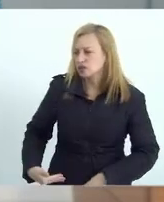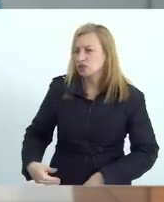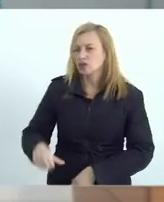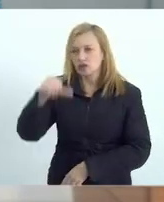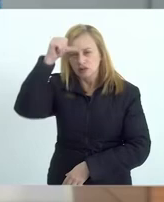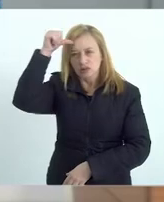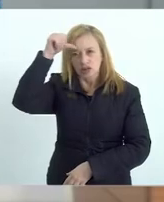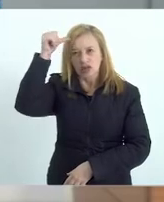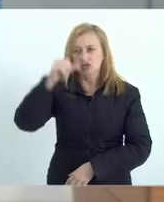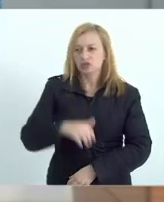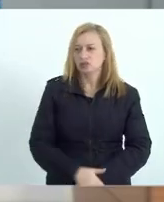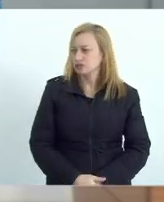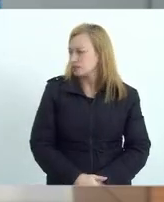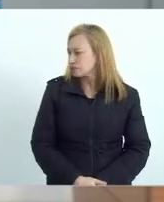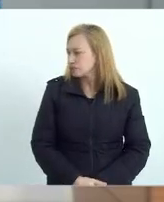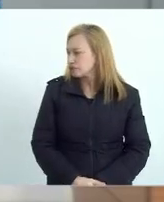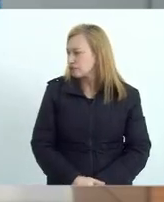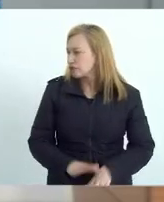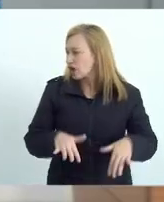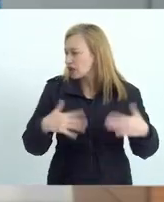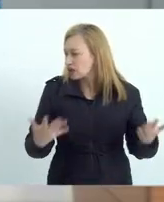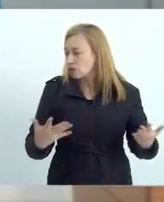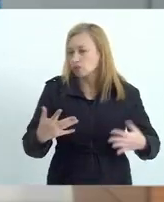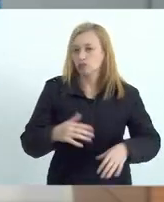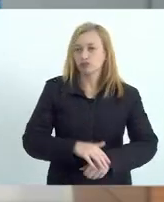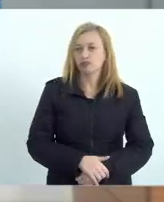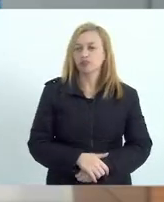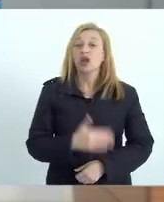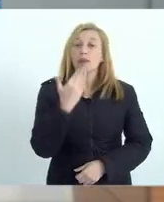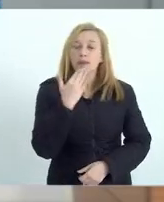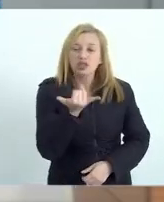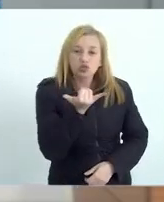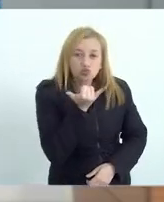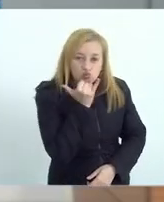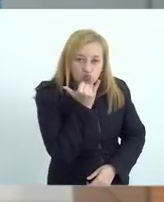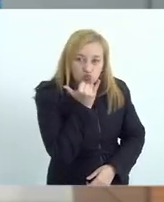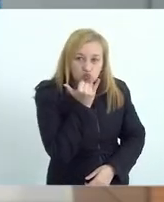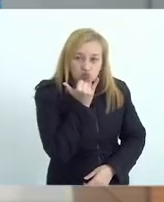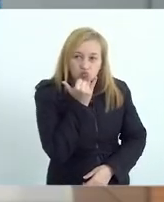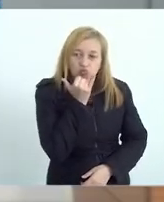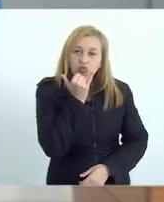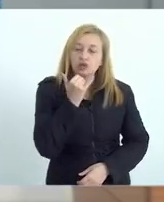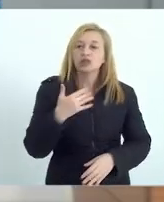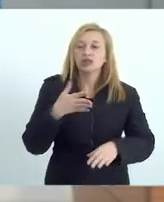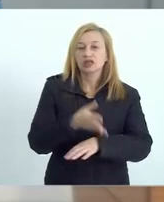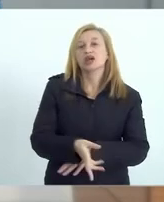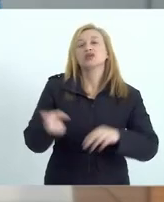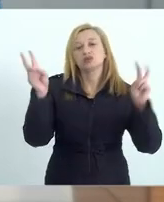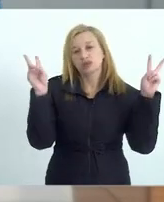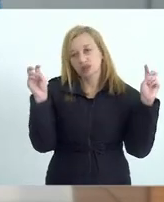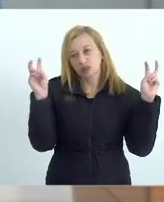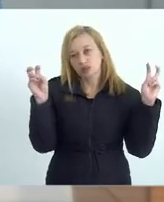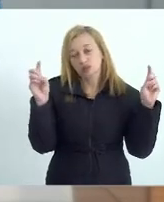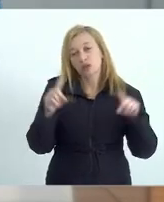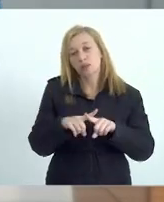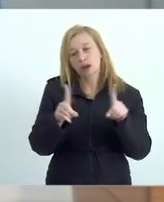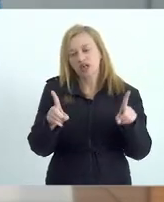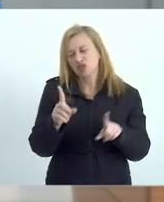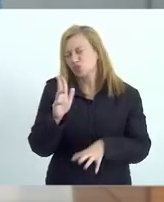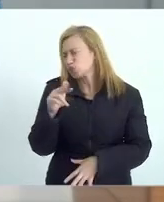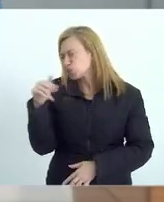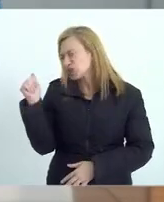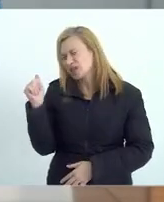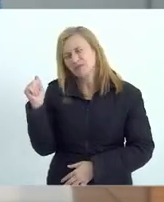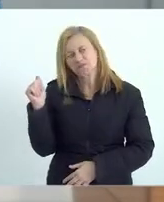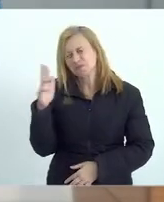Caio bom então senhores Peço desculpas por ter entrado nesse assunto mas eu